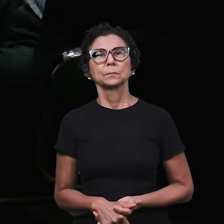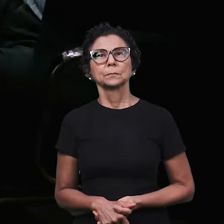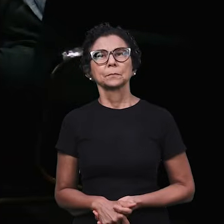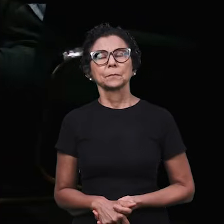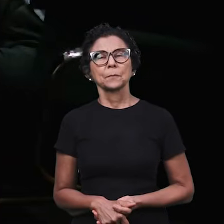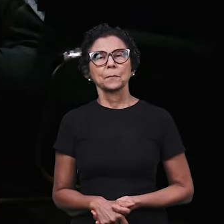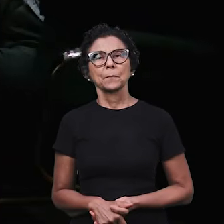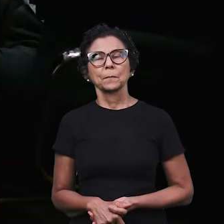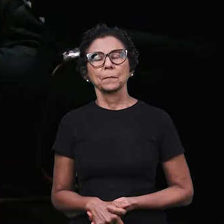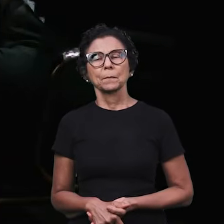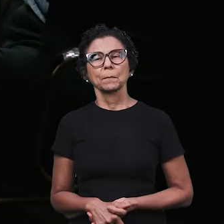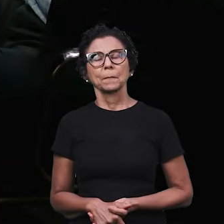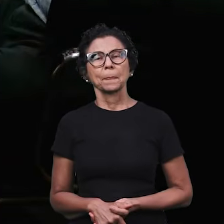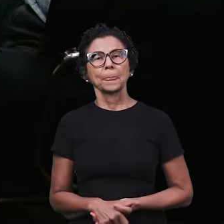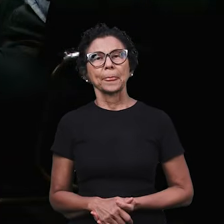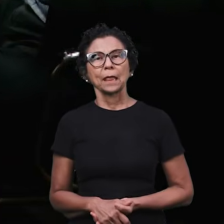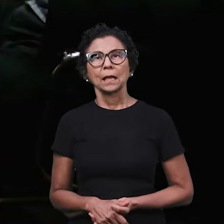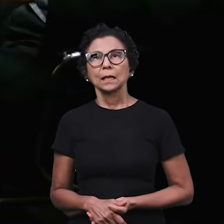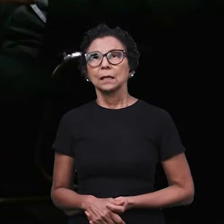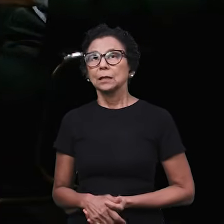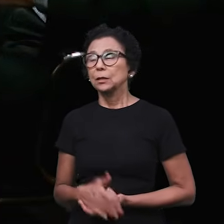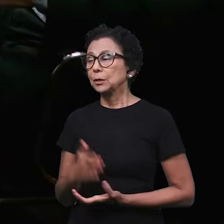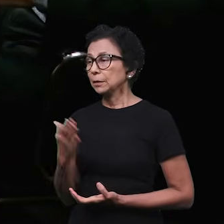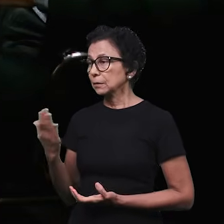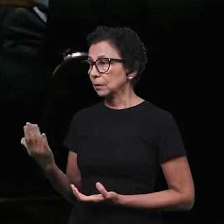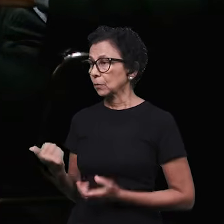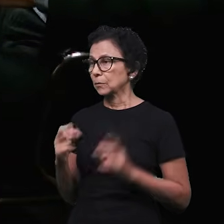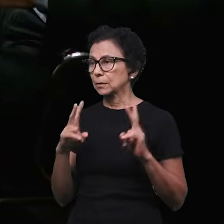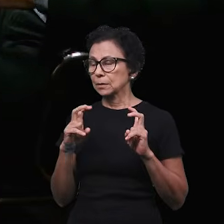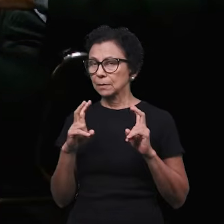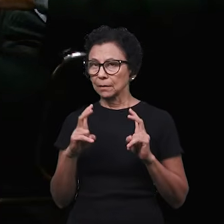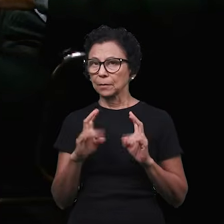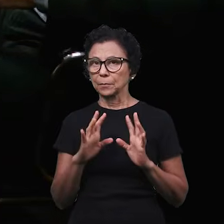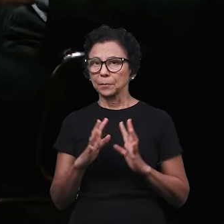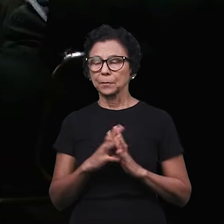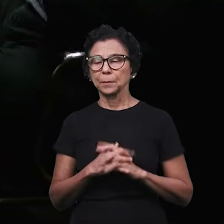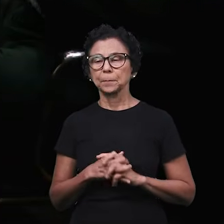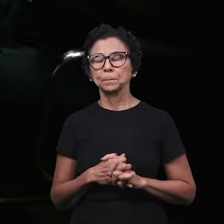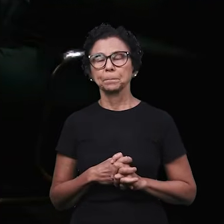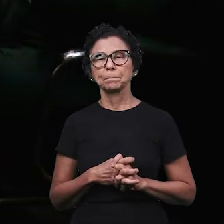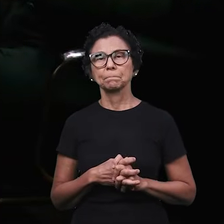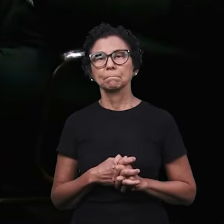tema que nós estamos aqui trabalhando, para aqueles que acompanham o programa,